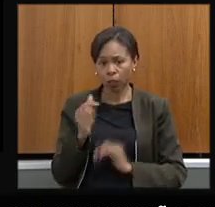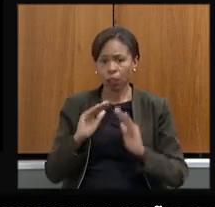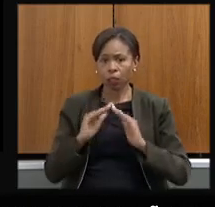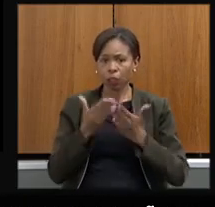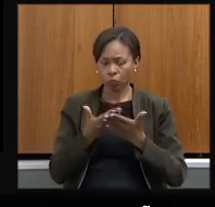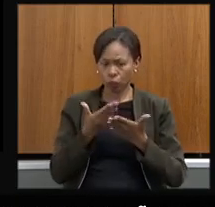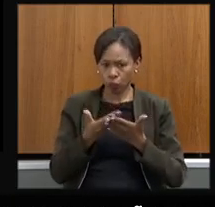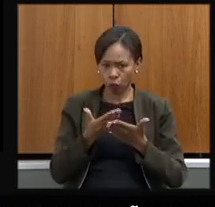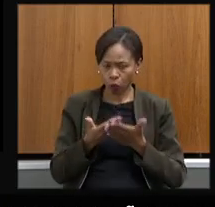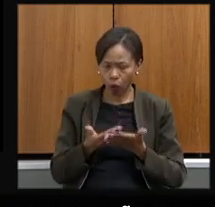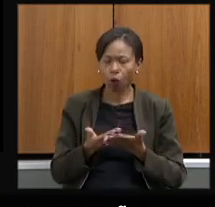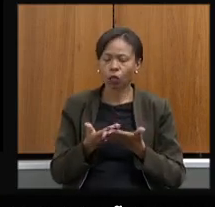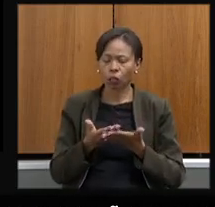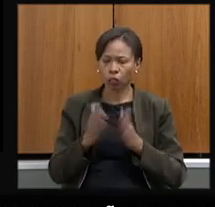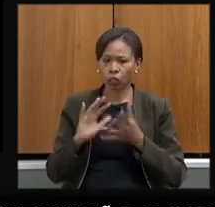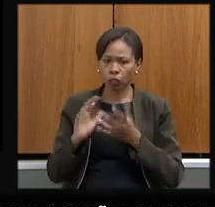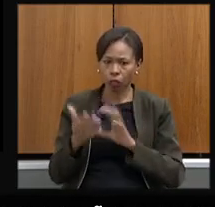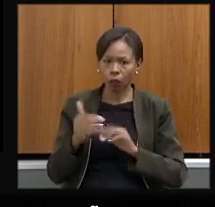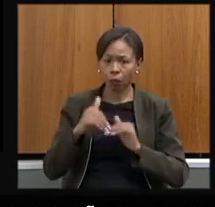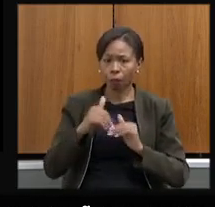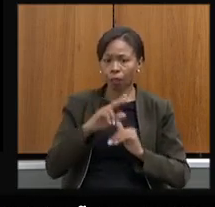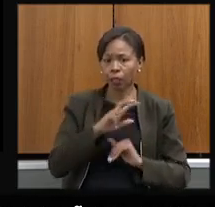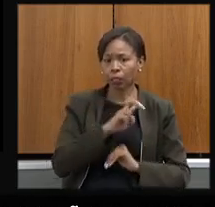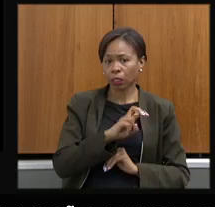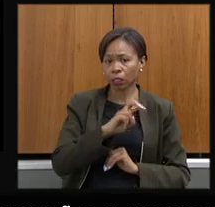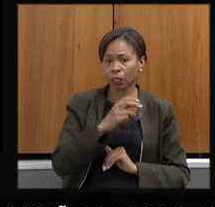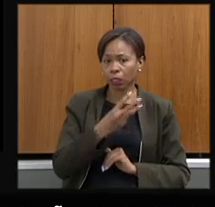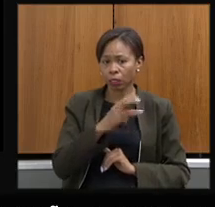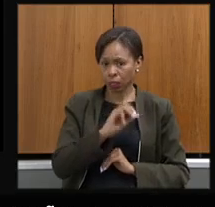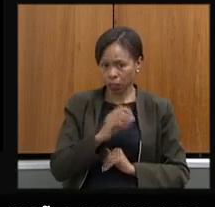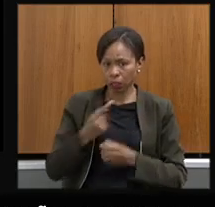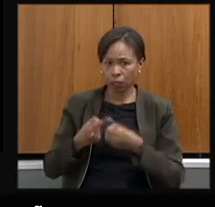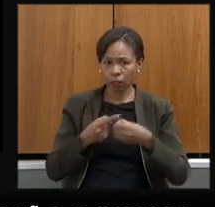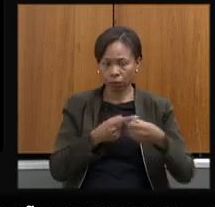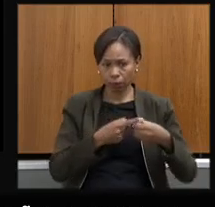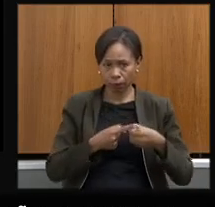atendidas em mais de 530 municípios